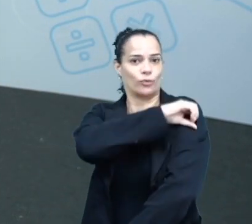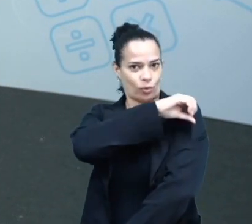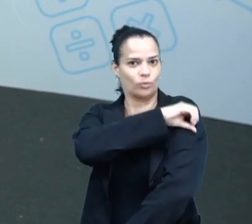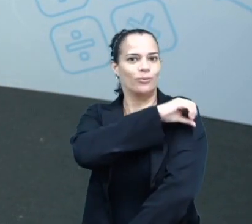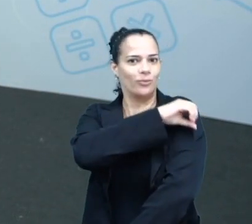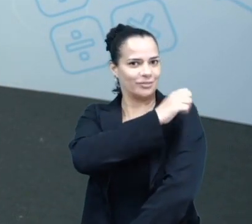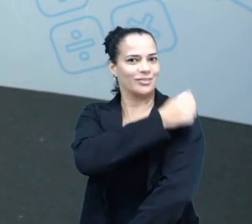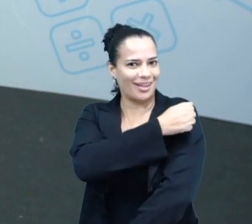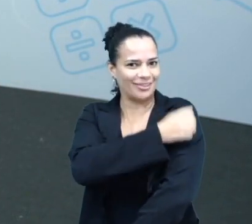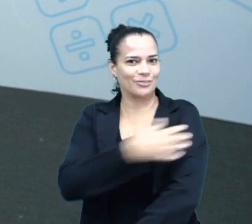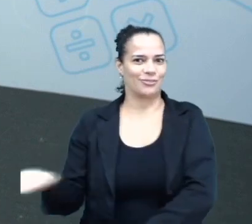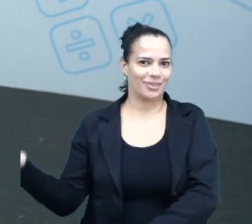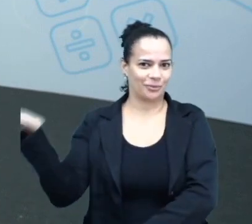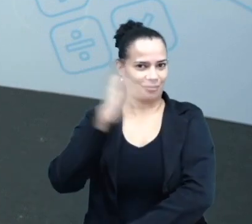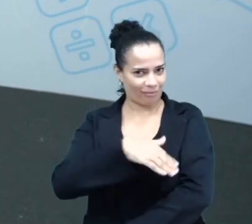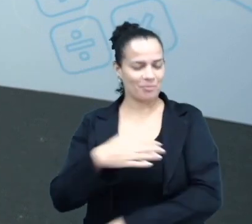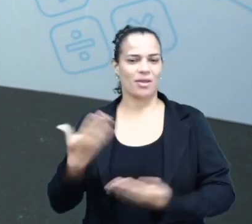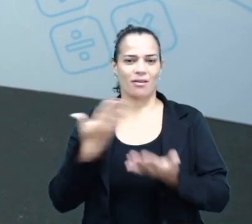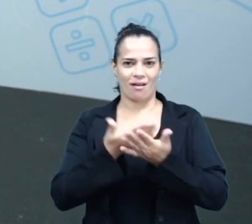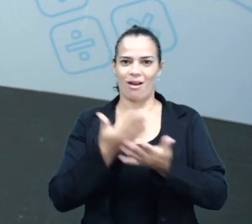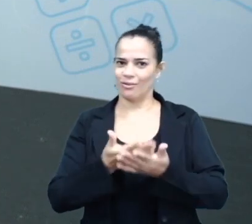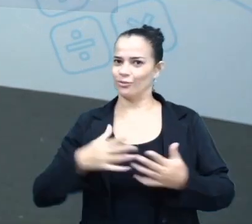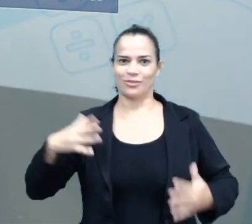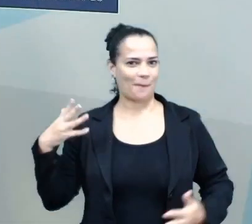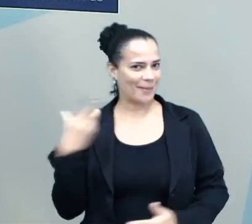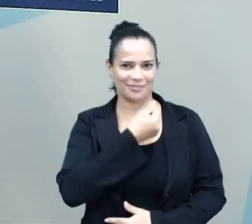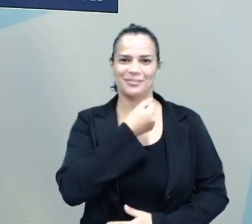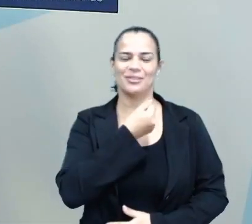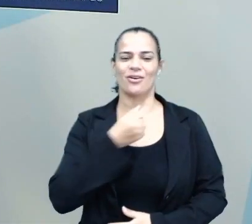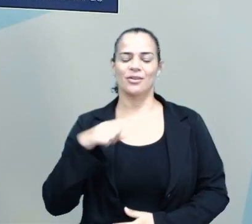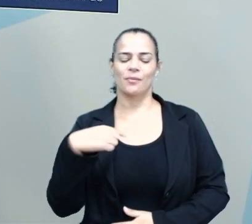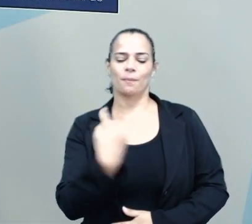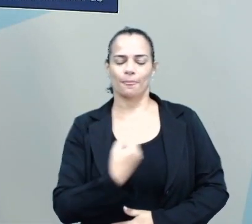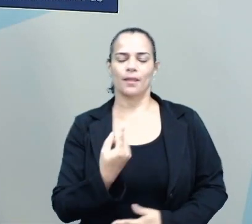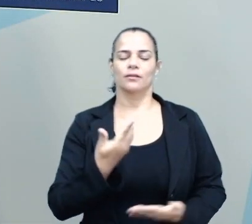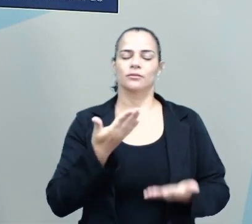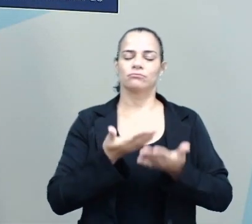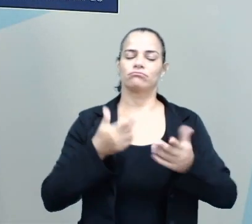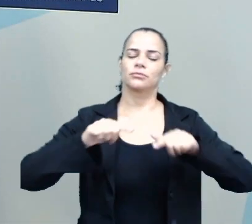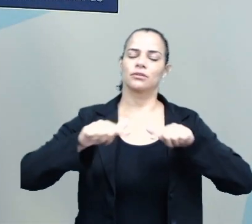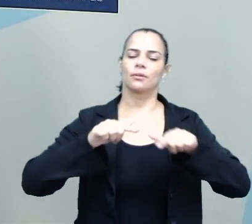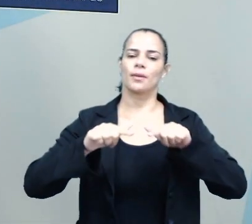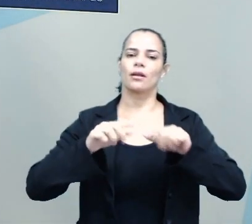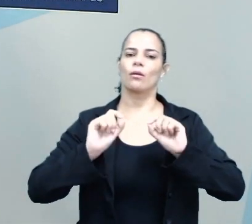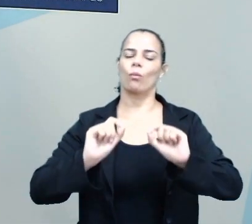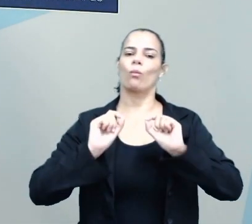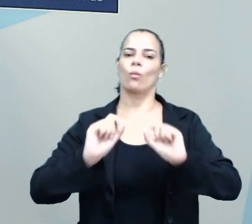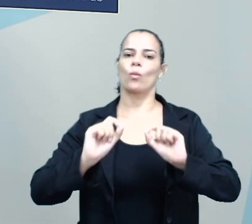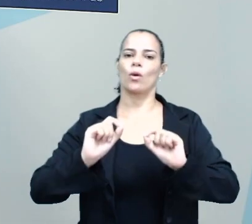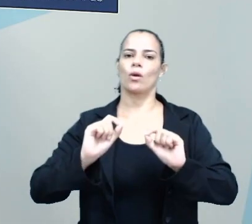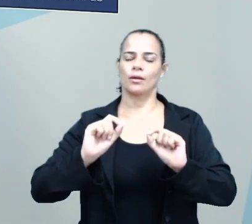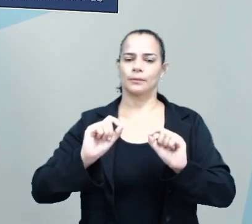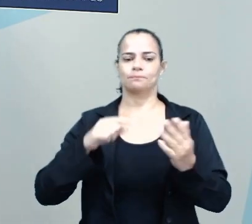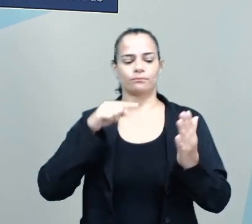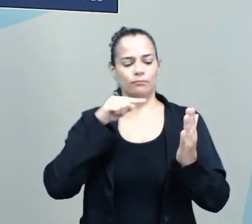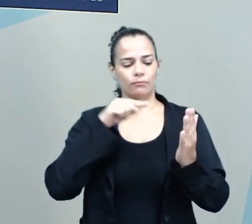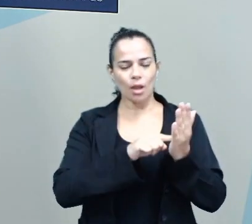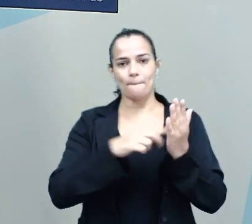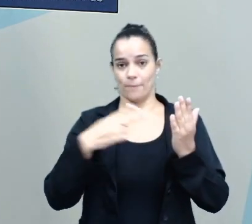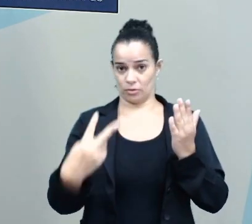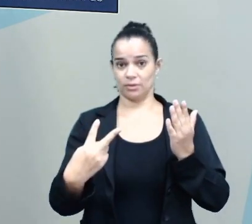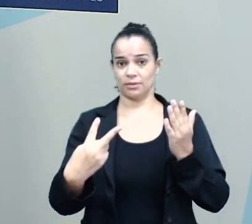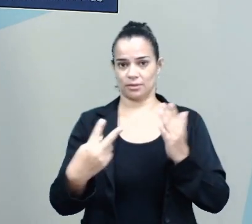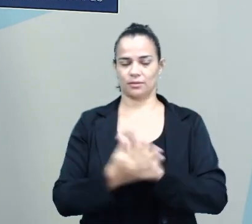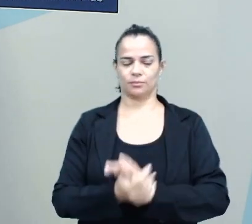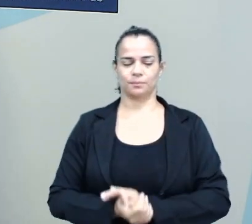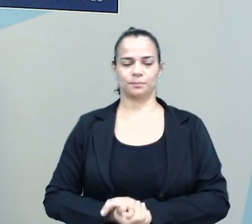ano. Vem comigo, a aula hoje tá show! Hoje nós estaremos trabalhando potenciação. Vamos